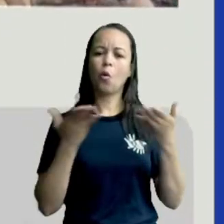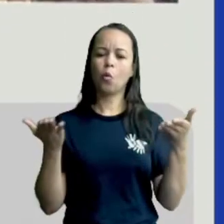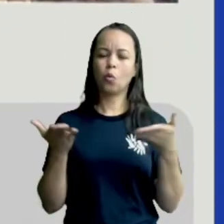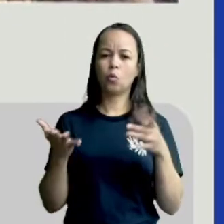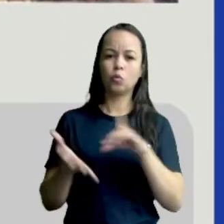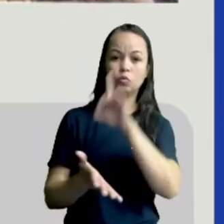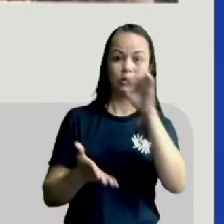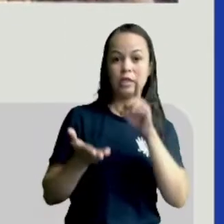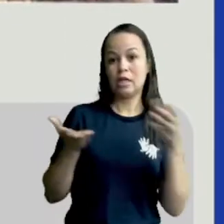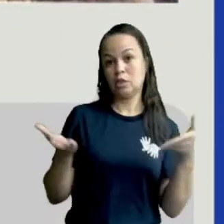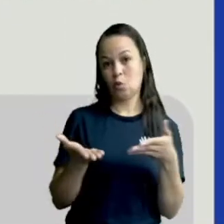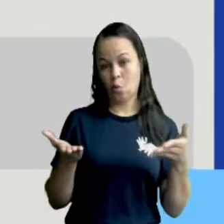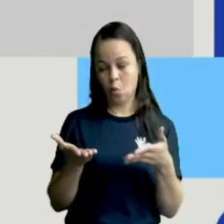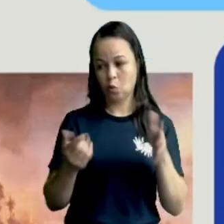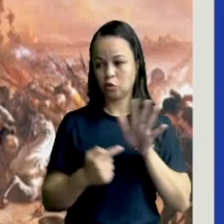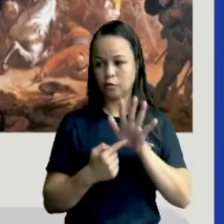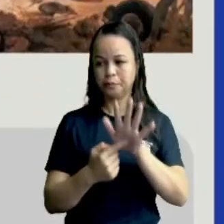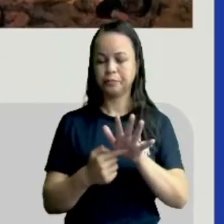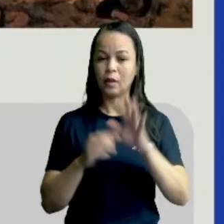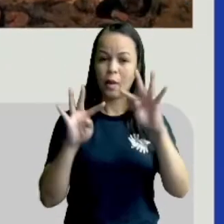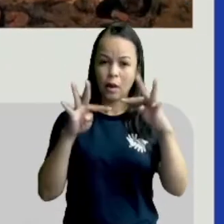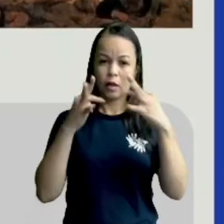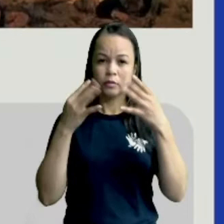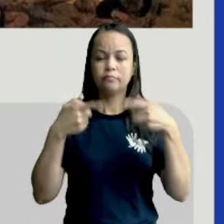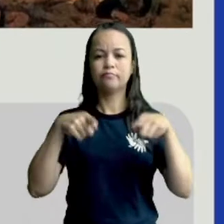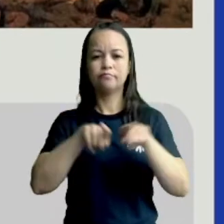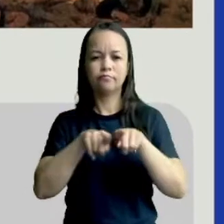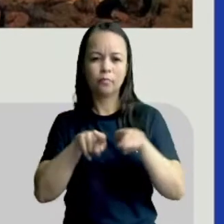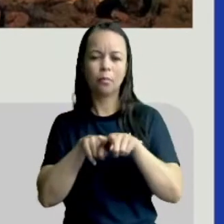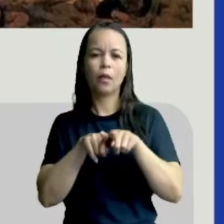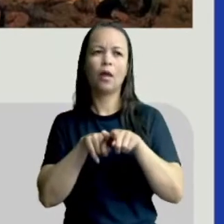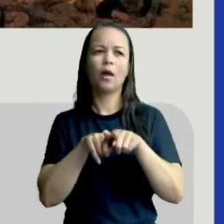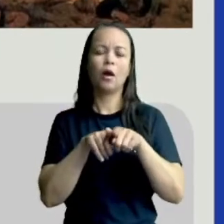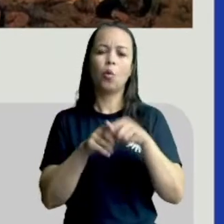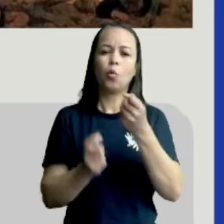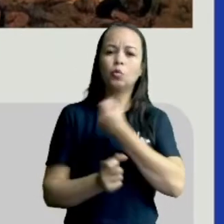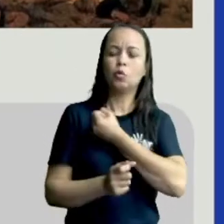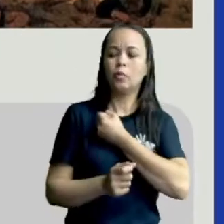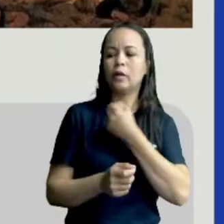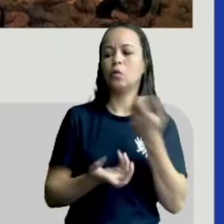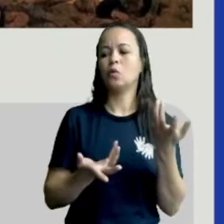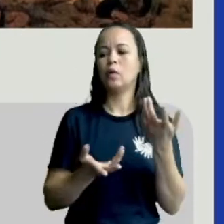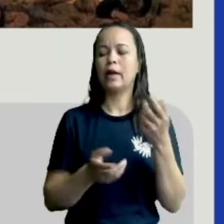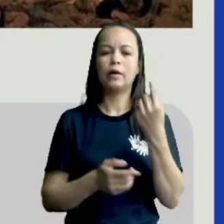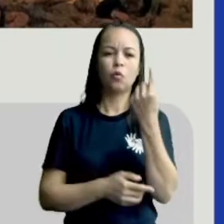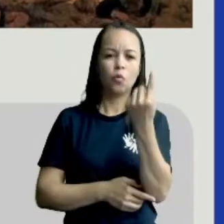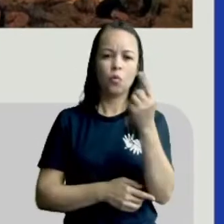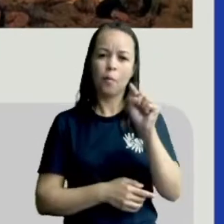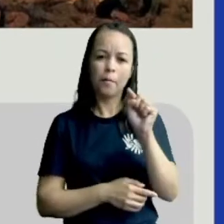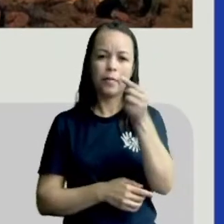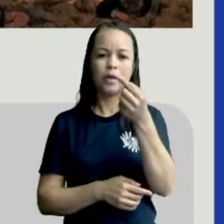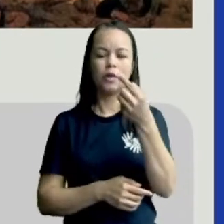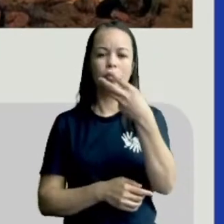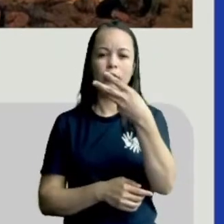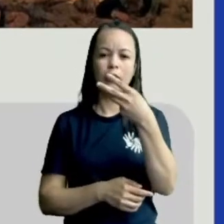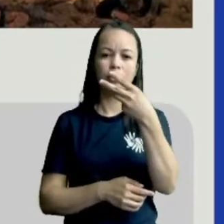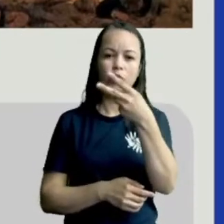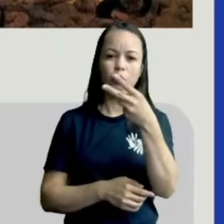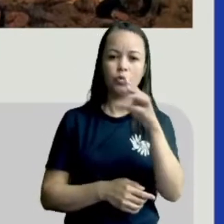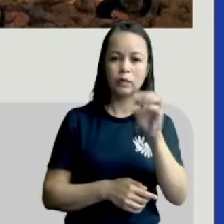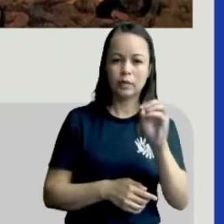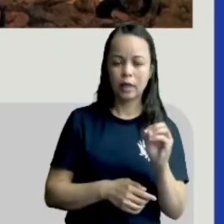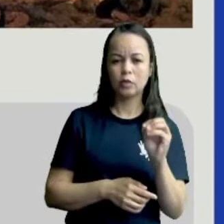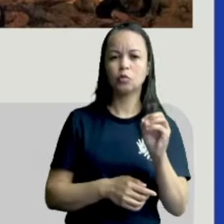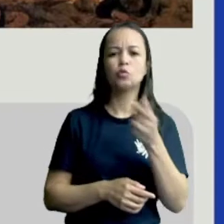aí também a esse número, né? Cerca de 1.200 homens. Por que cerca